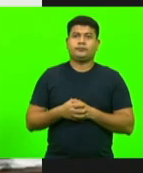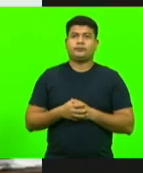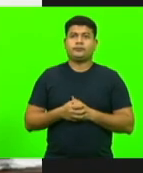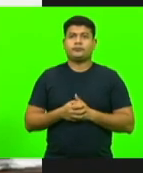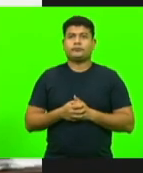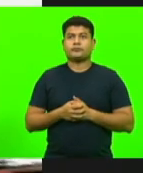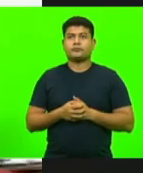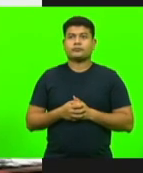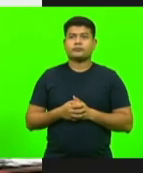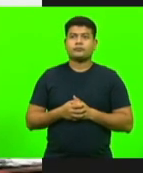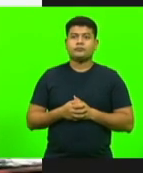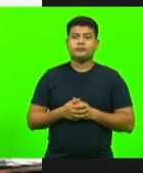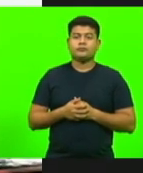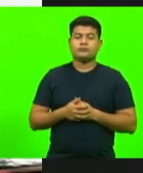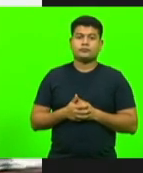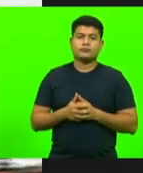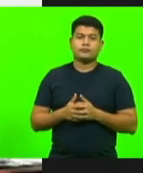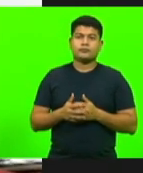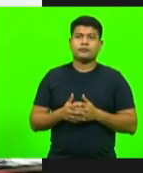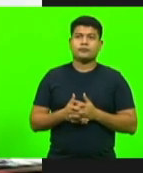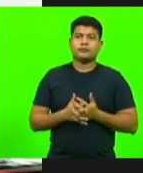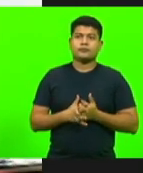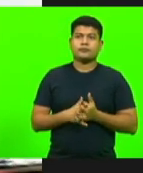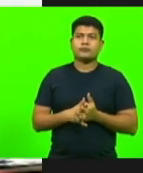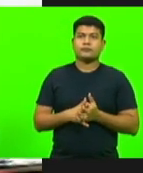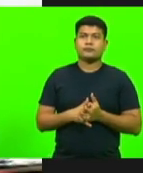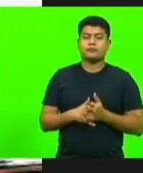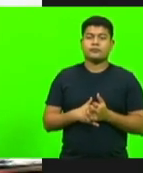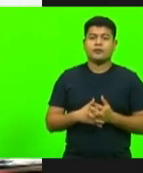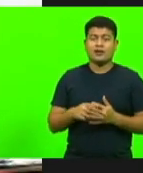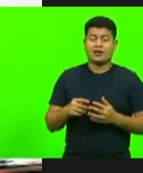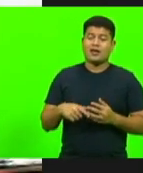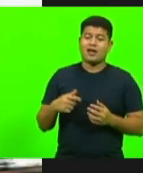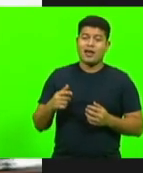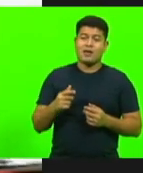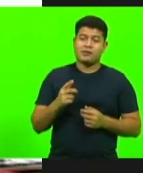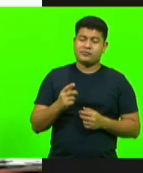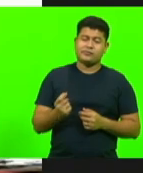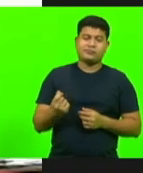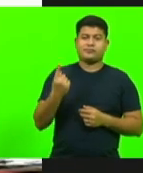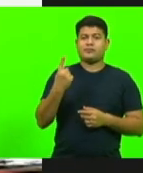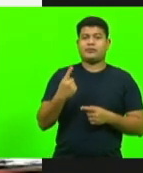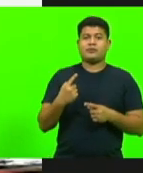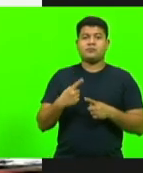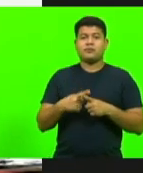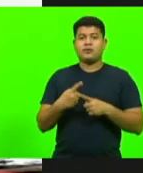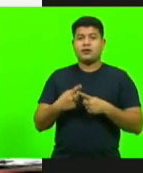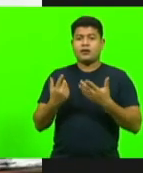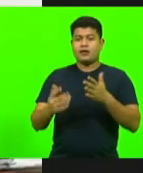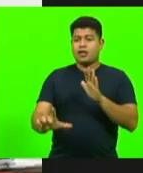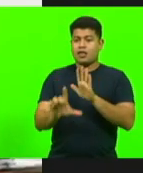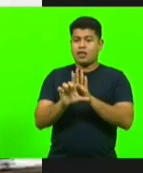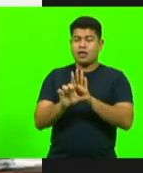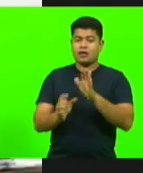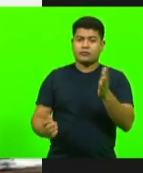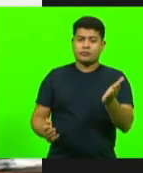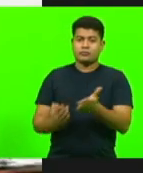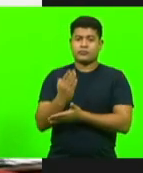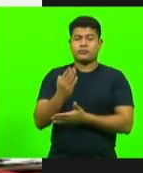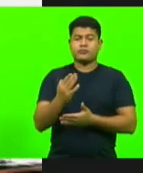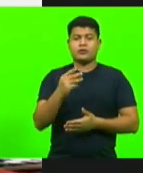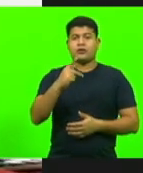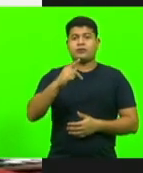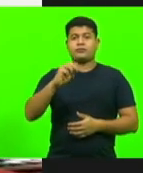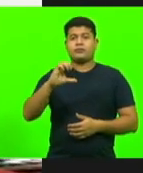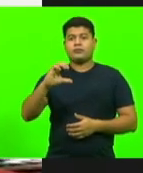a Pesquisar serviços É engraçado como essa aprovação dessas leis né 32 vem a